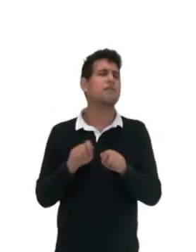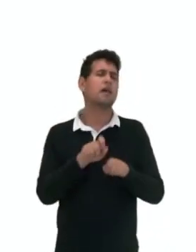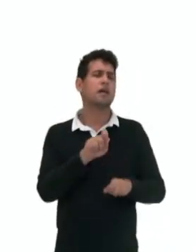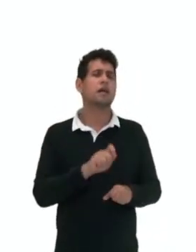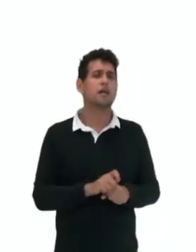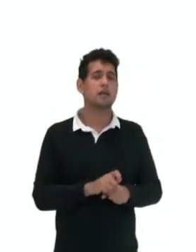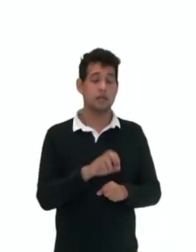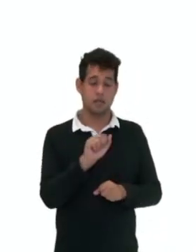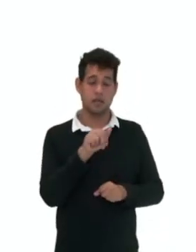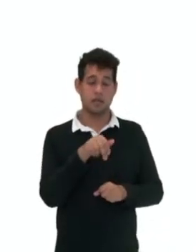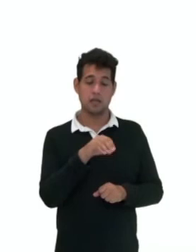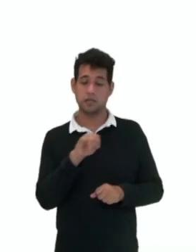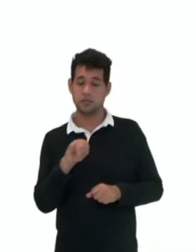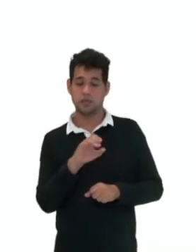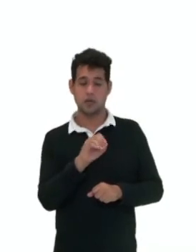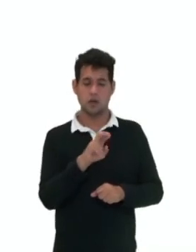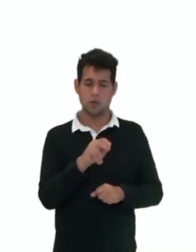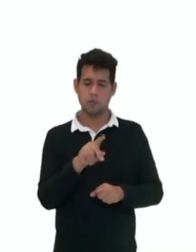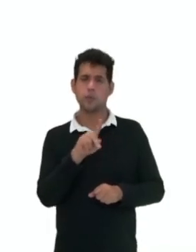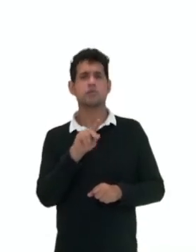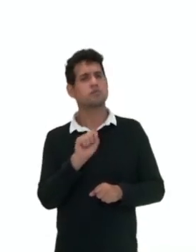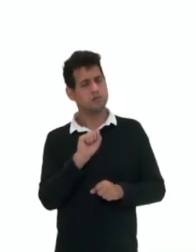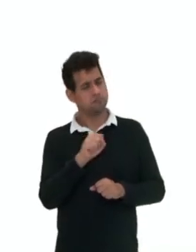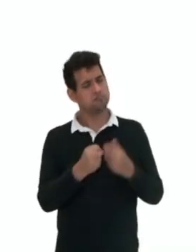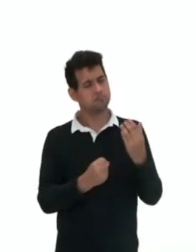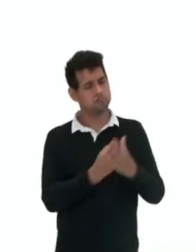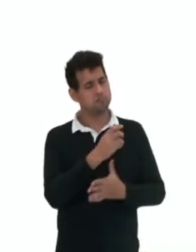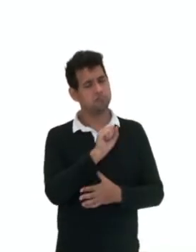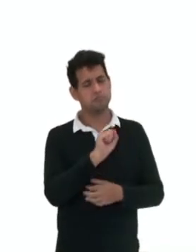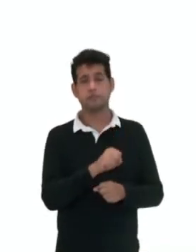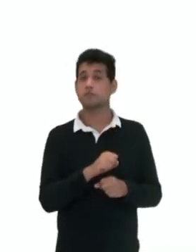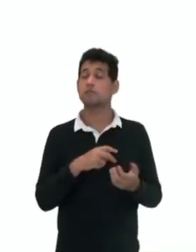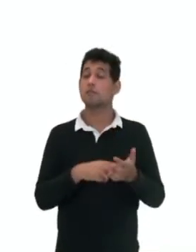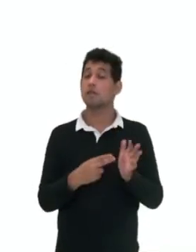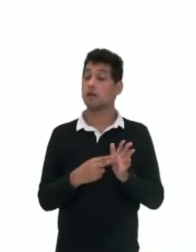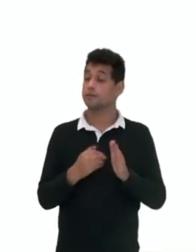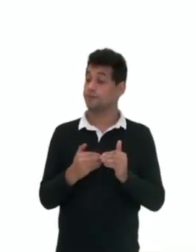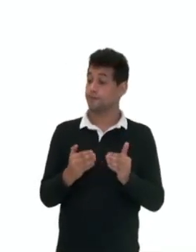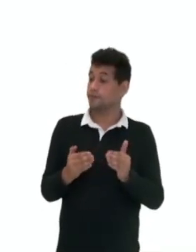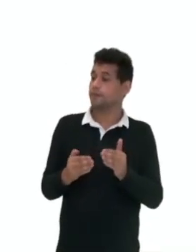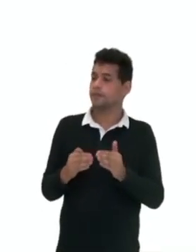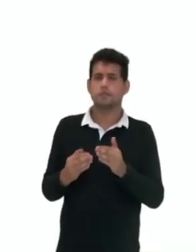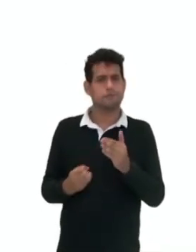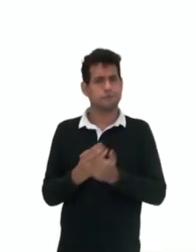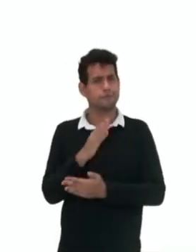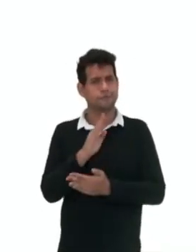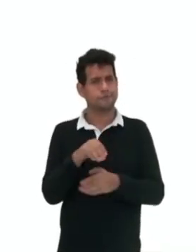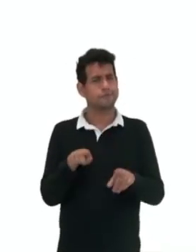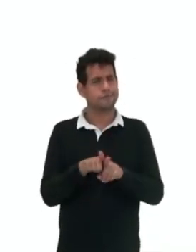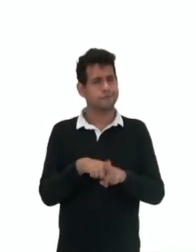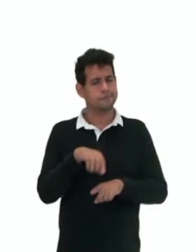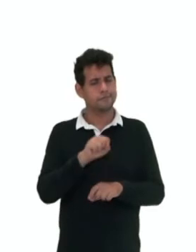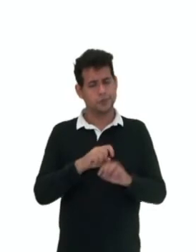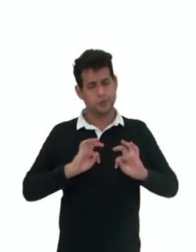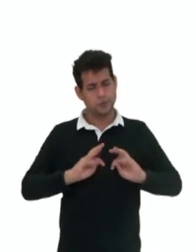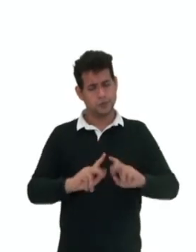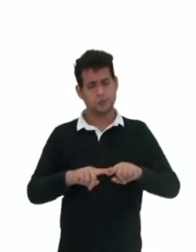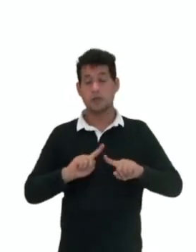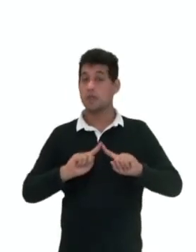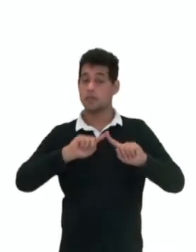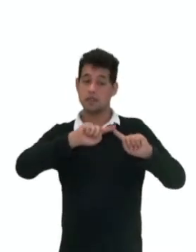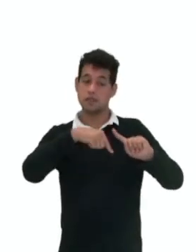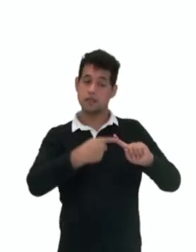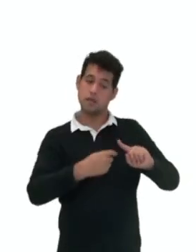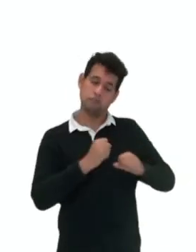quê? Anticorpos. Ele vai produzir os anticorpos, então é ativo para ele. Então, ele produziu os anticorpos e tal, e aí depois de